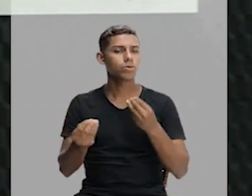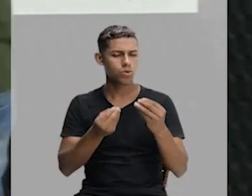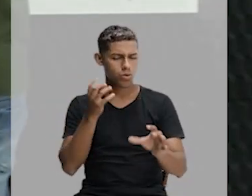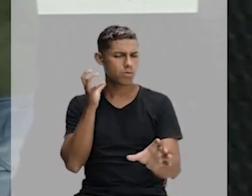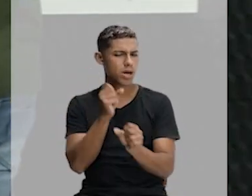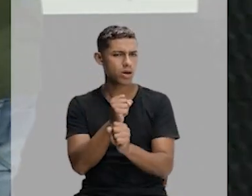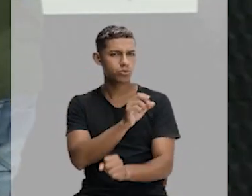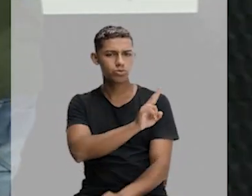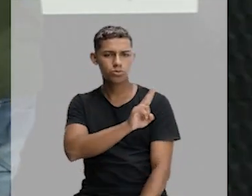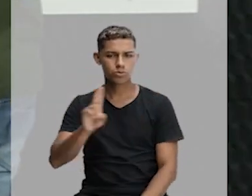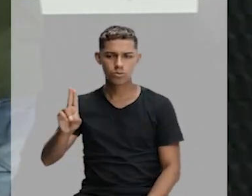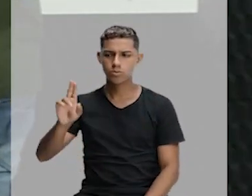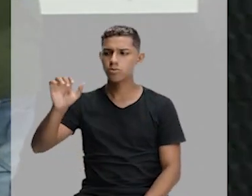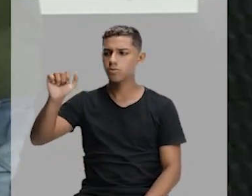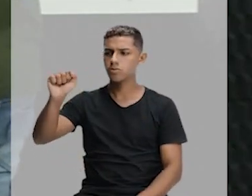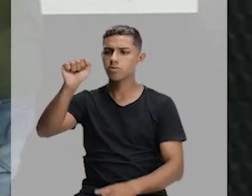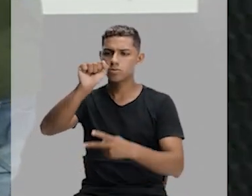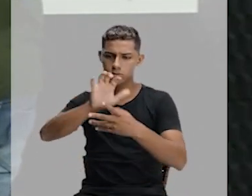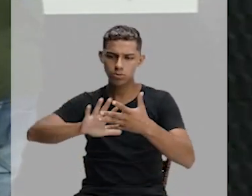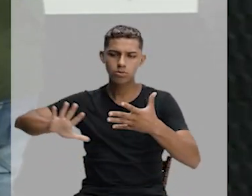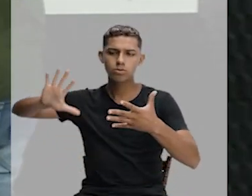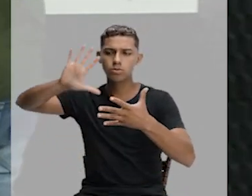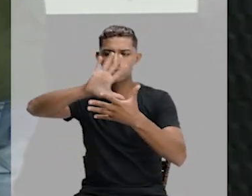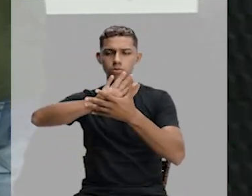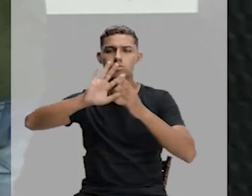vou chamar de área total